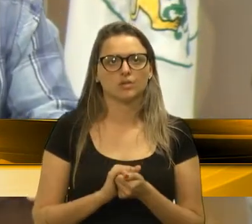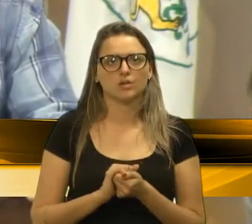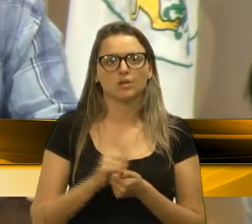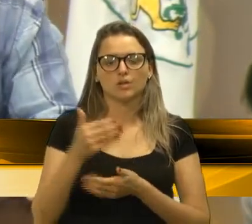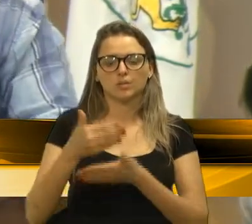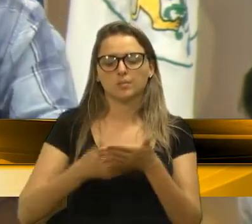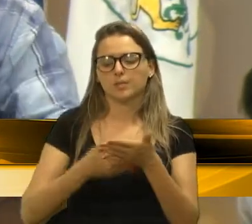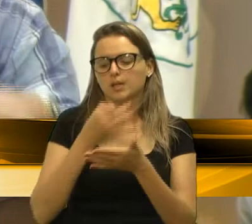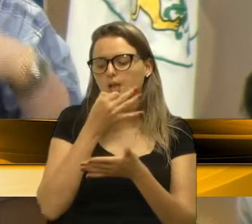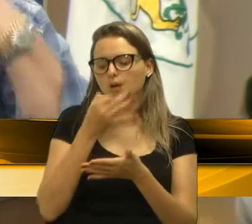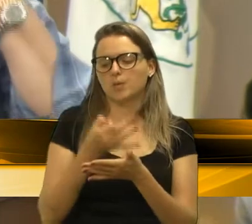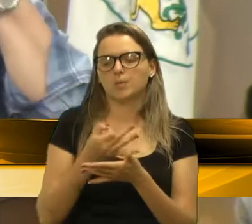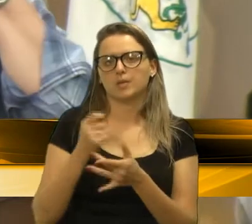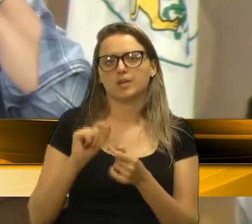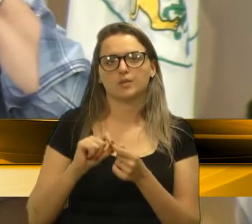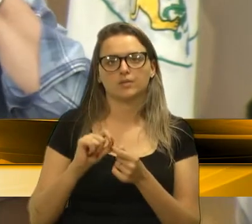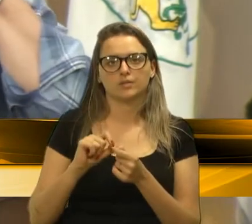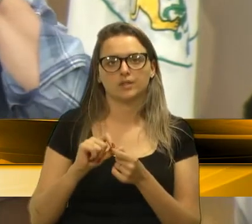exarado